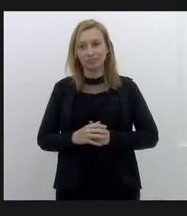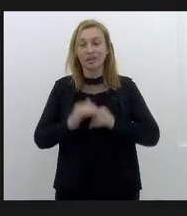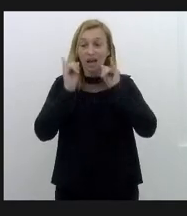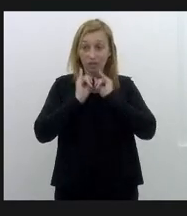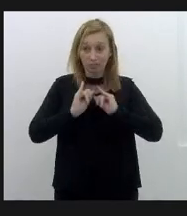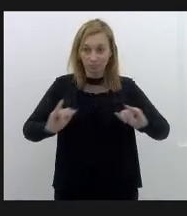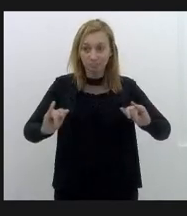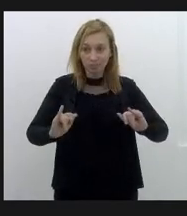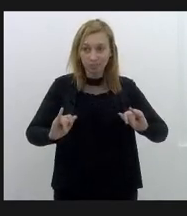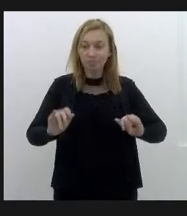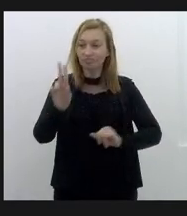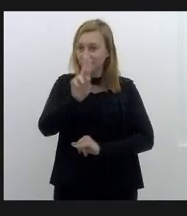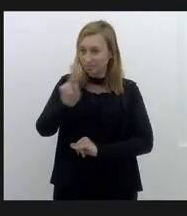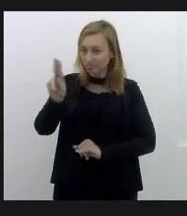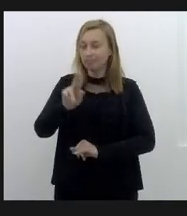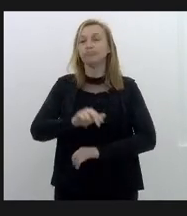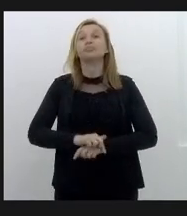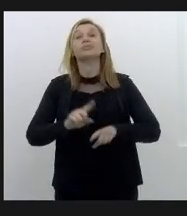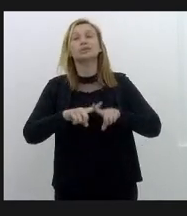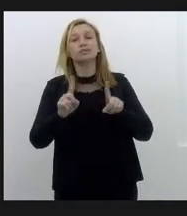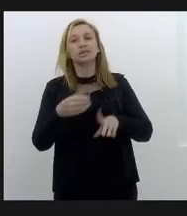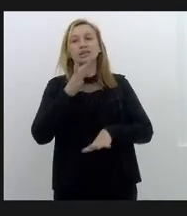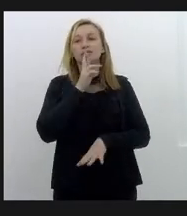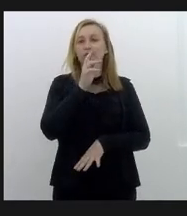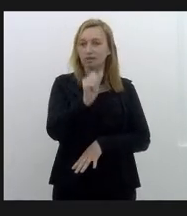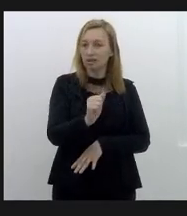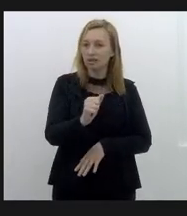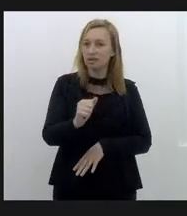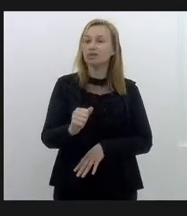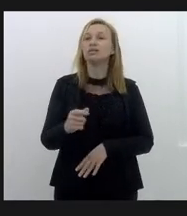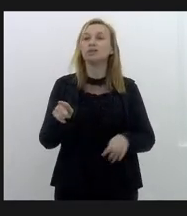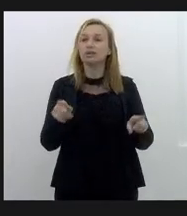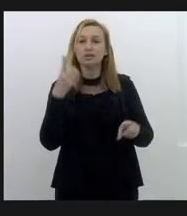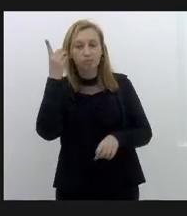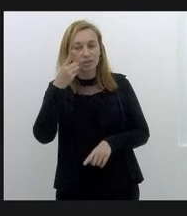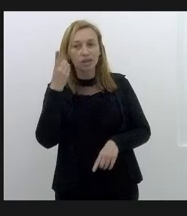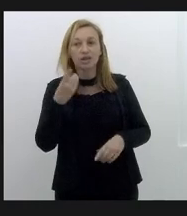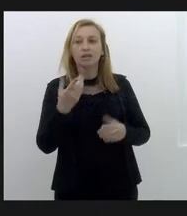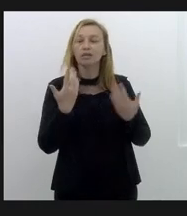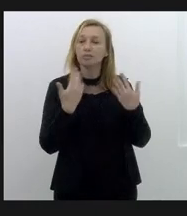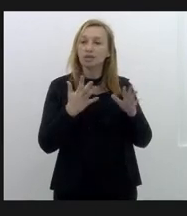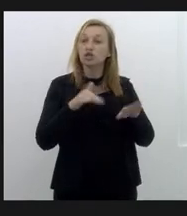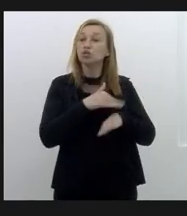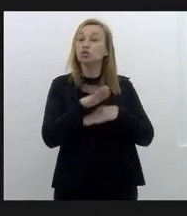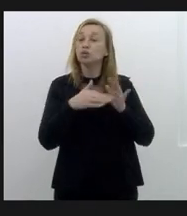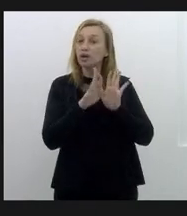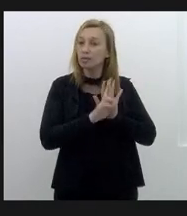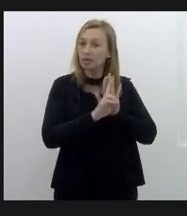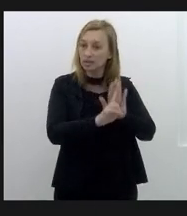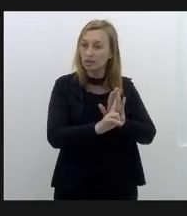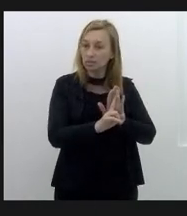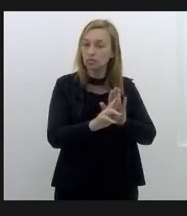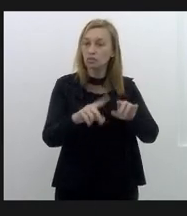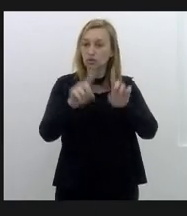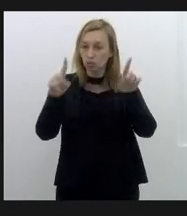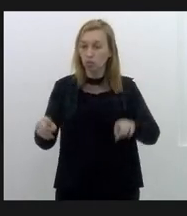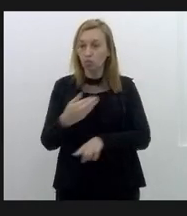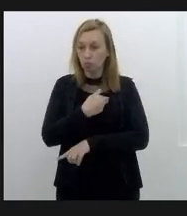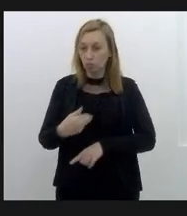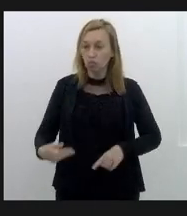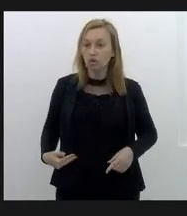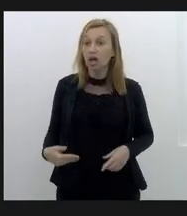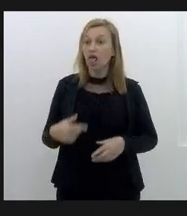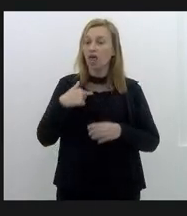anunciando o nome mas essas Rodrigo Amorim cumprimento também todas as representações dos Servidores Públicos